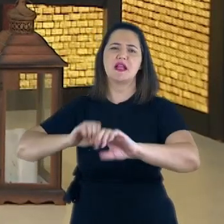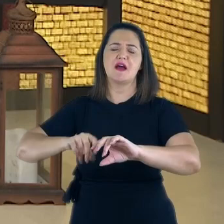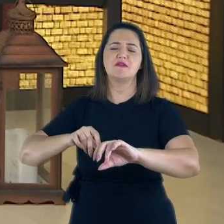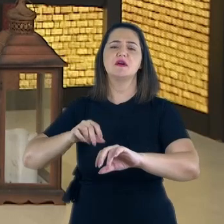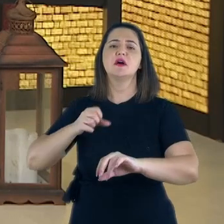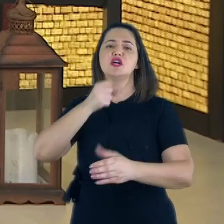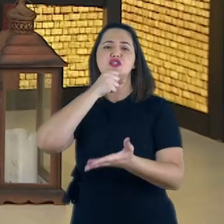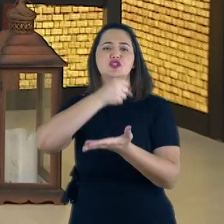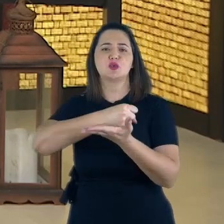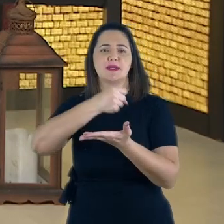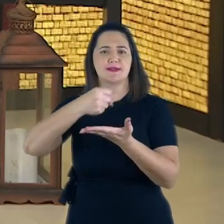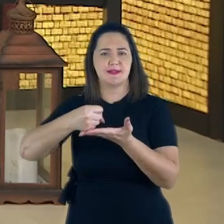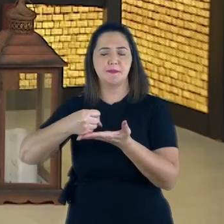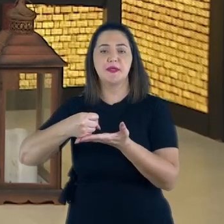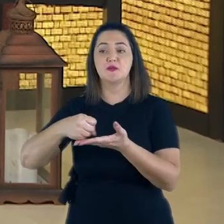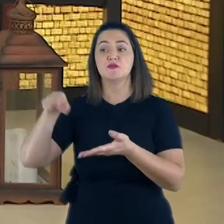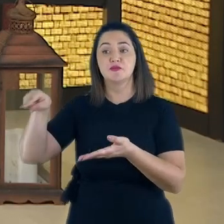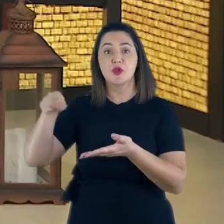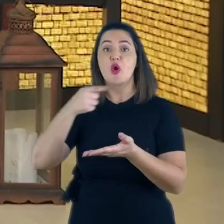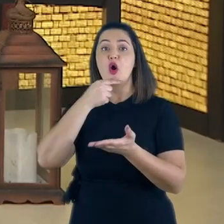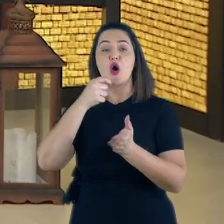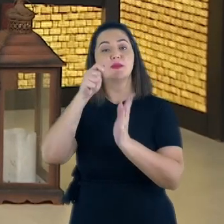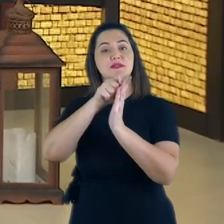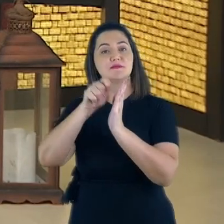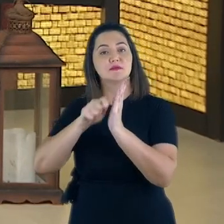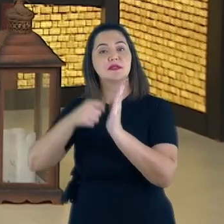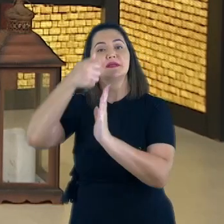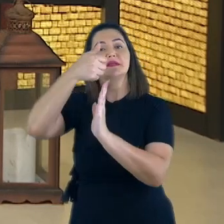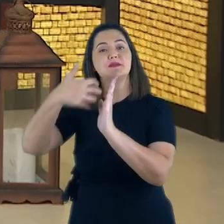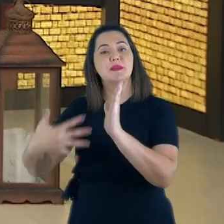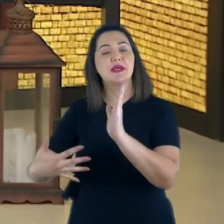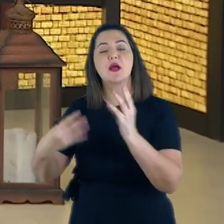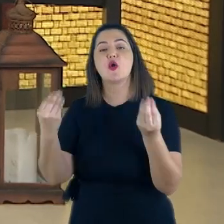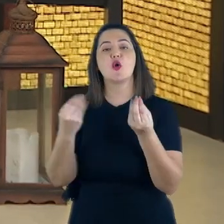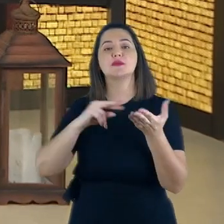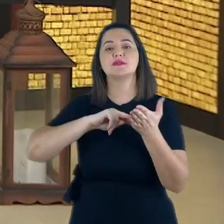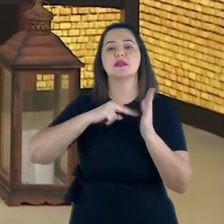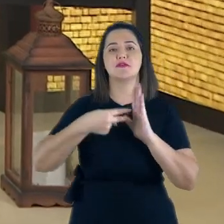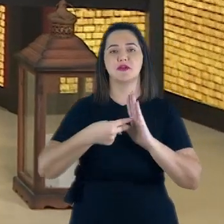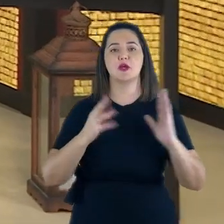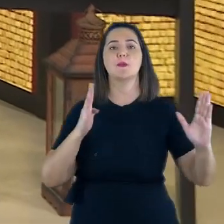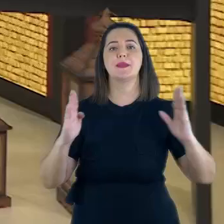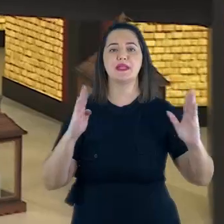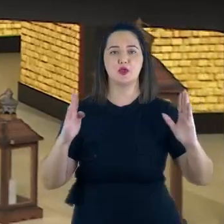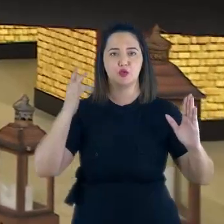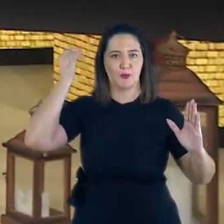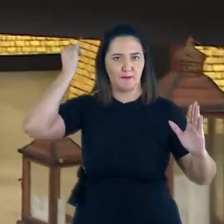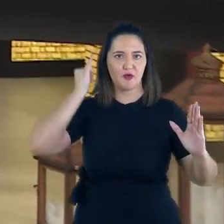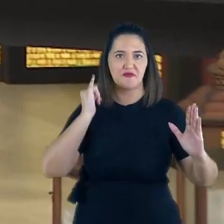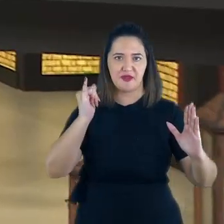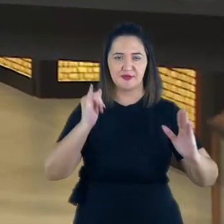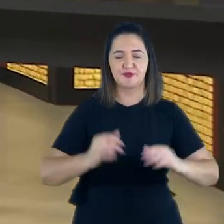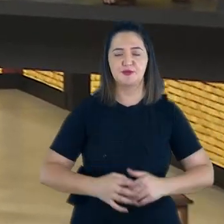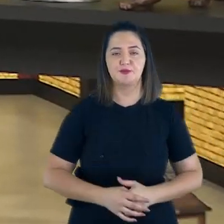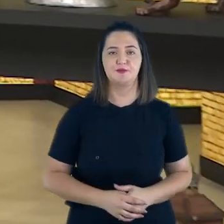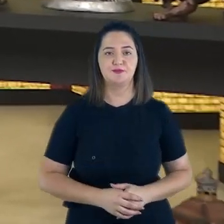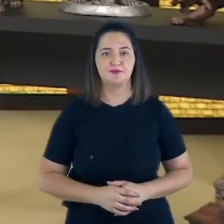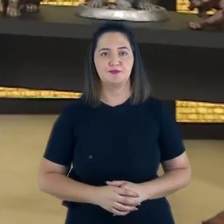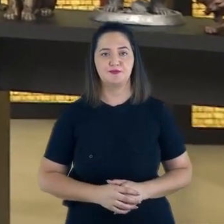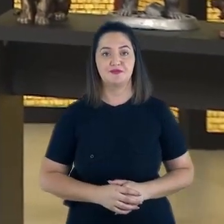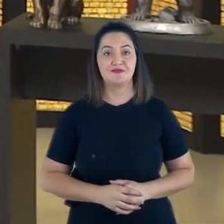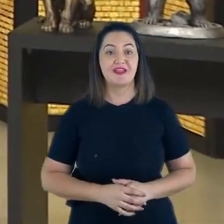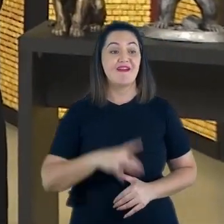University. E olha como ele explica o significado desse período profético. Vamos colocar aqui. cada período